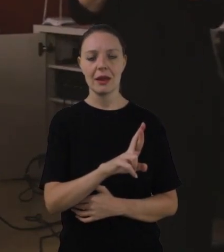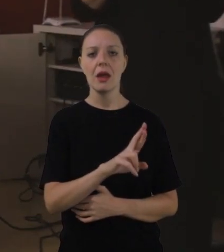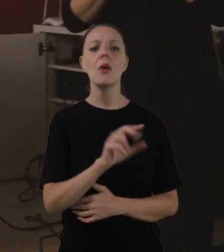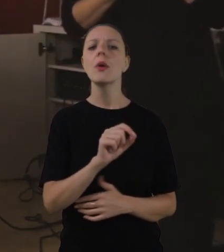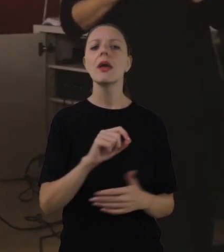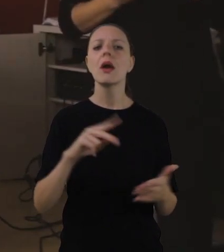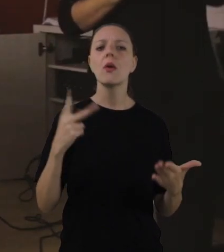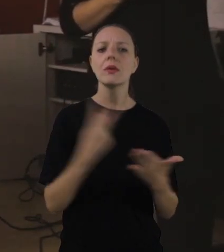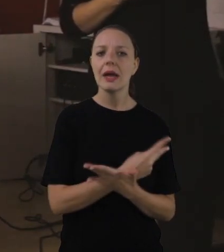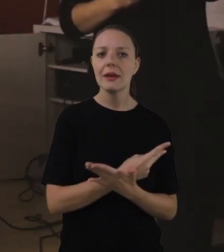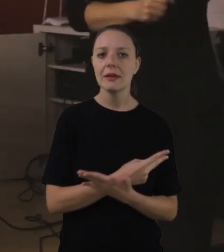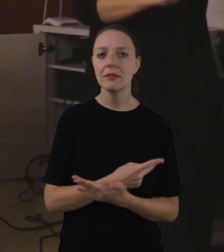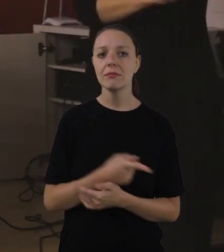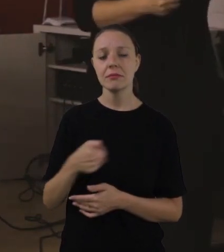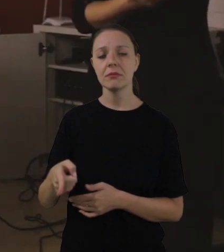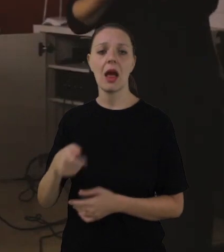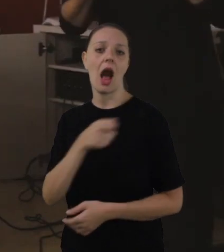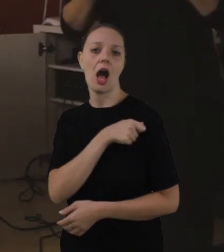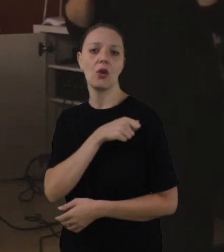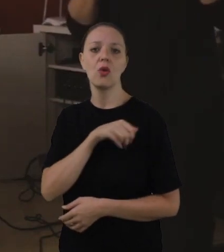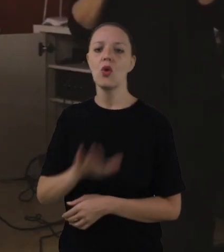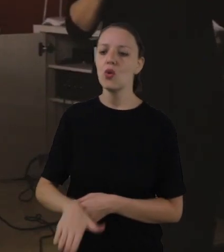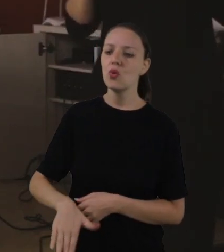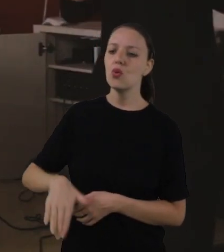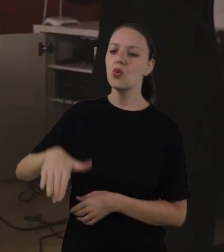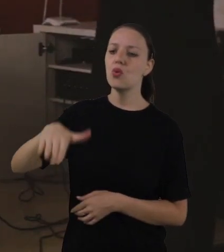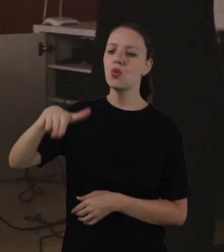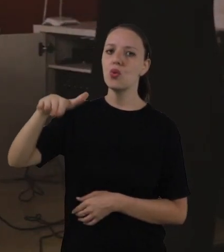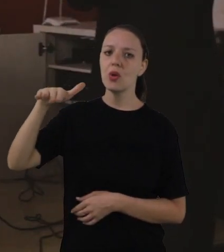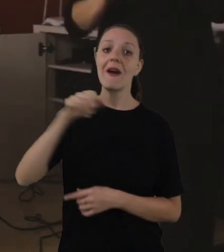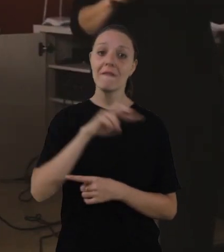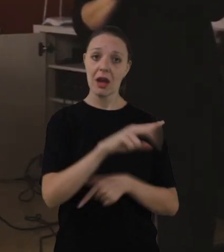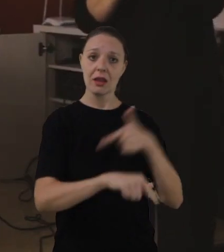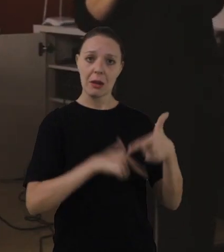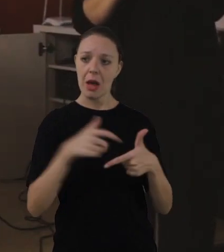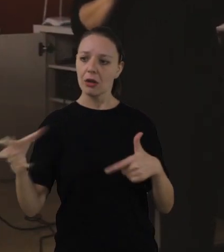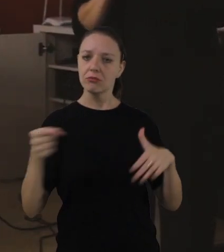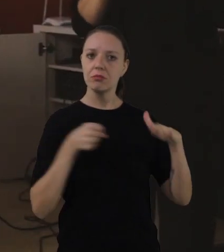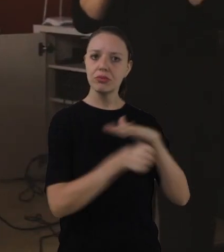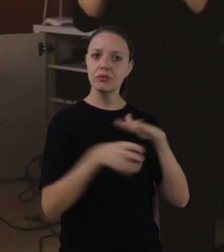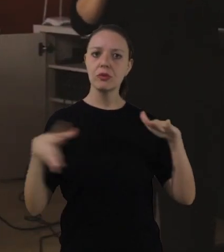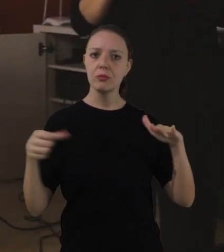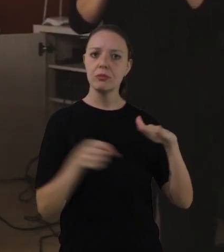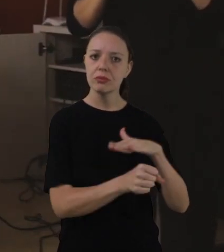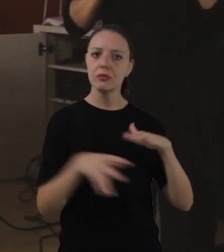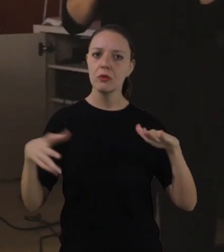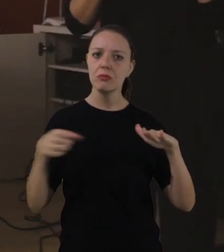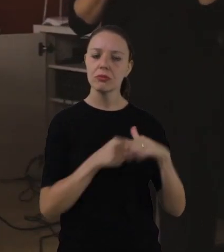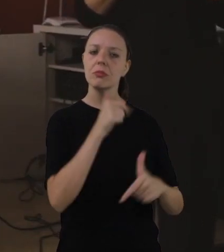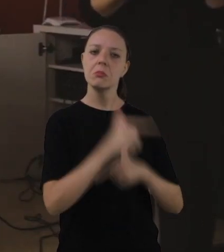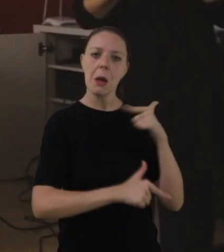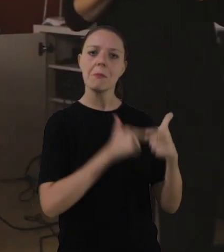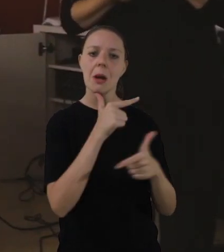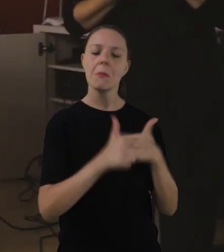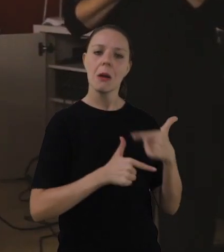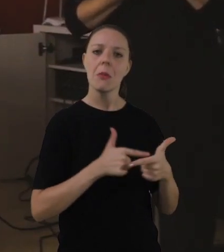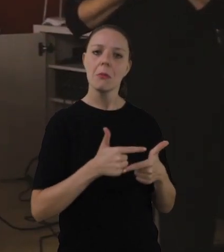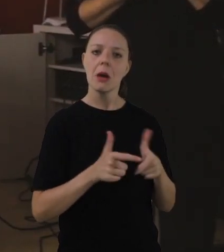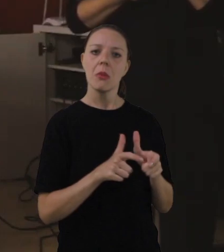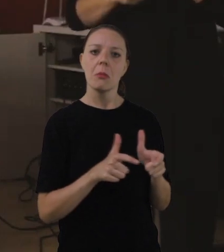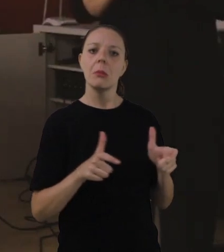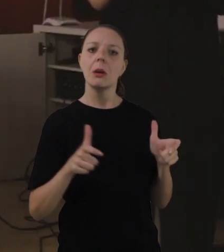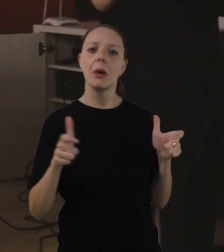vocês. E hoje nós encontramos uma dificuldade muito grande mesmo, quando a gente recebe profissionais